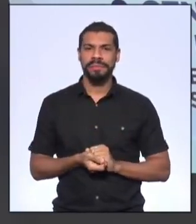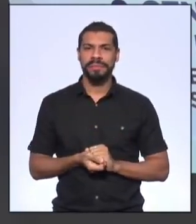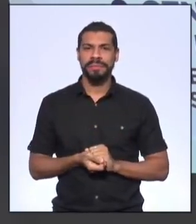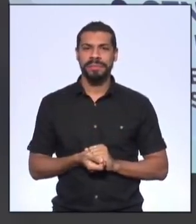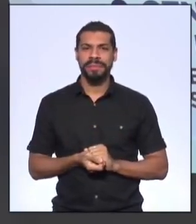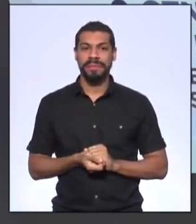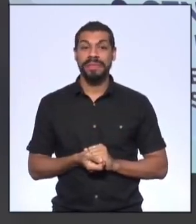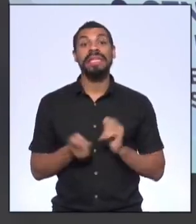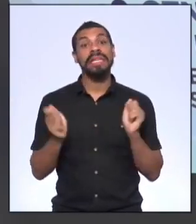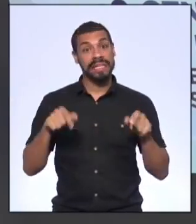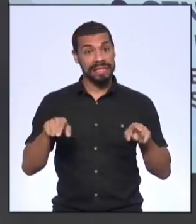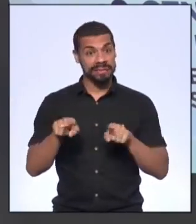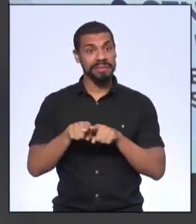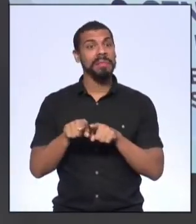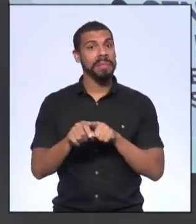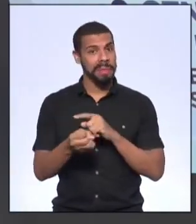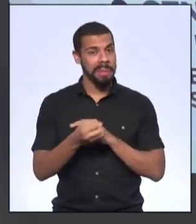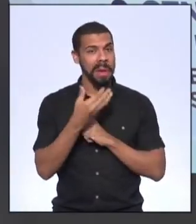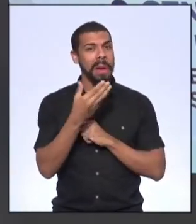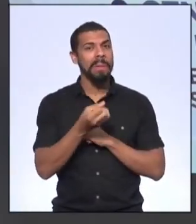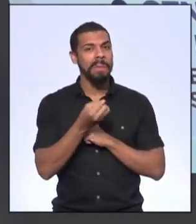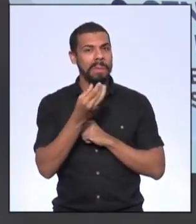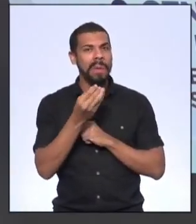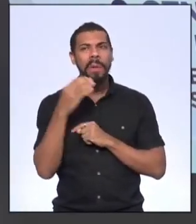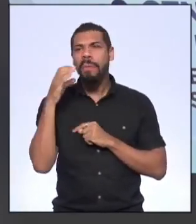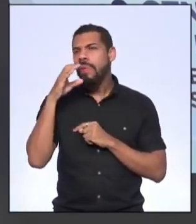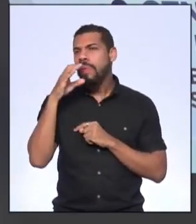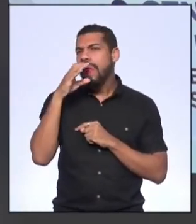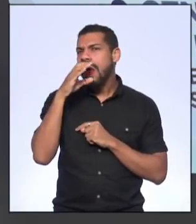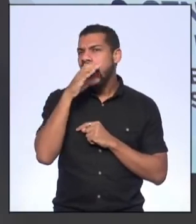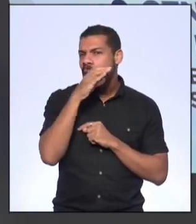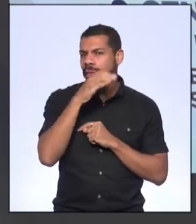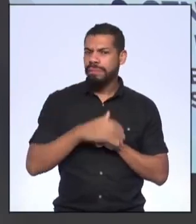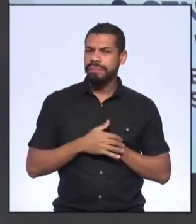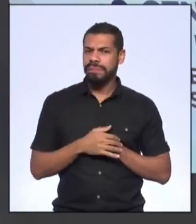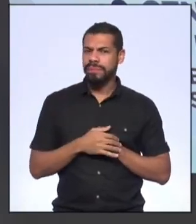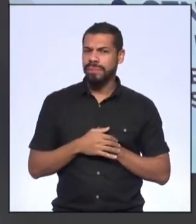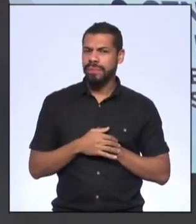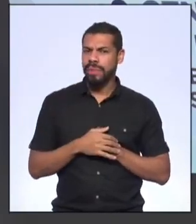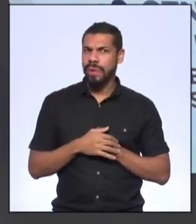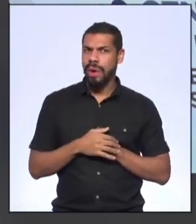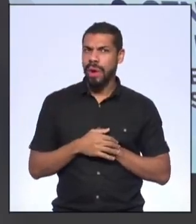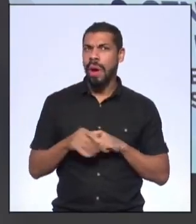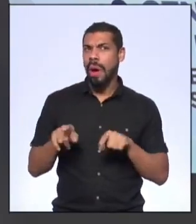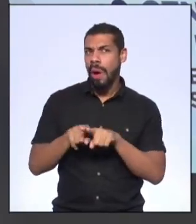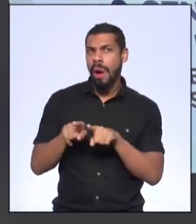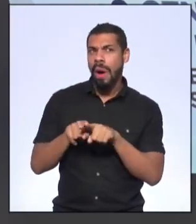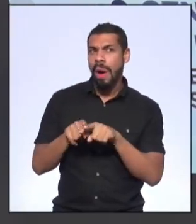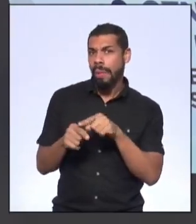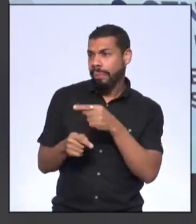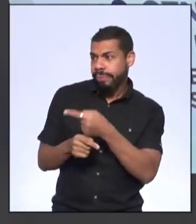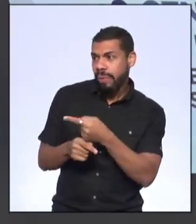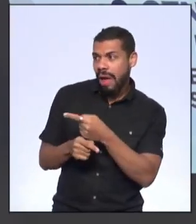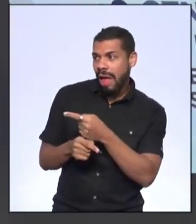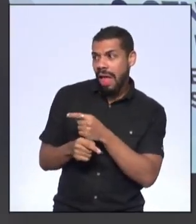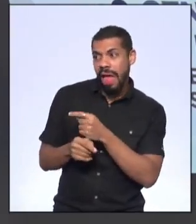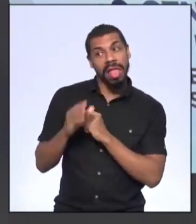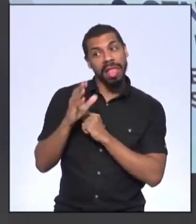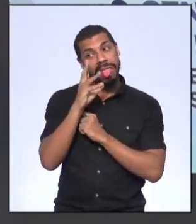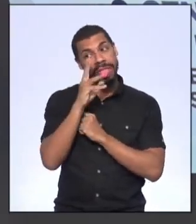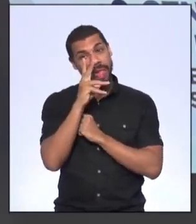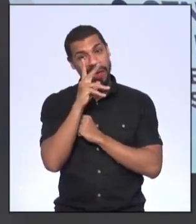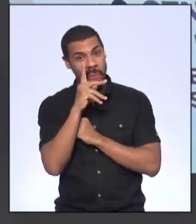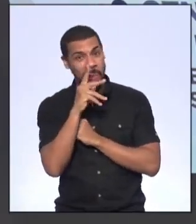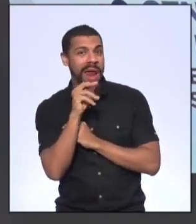Que é um bom condutor de calor, tá? O alumínio é um bom condutor de calor. Só que tem uma coisa, como eu coloquei bastante vela também ali em cima para não cair no caminho, então vai demorar um pouquinho